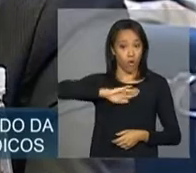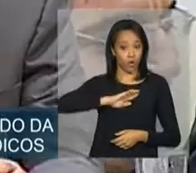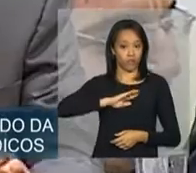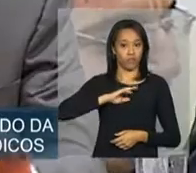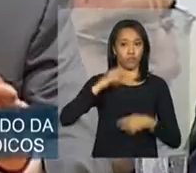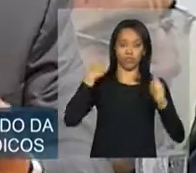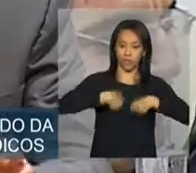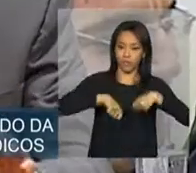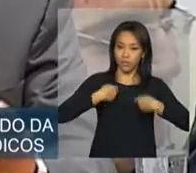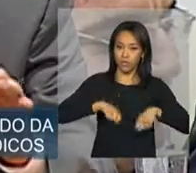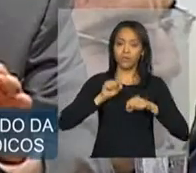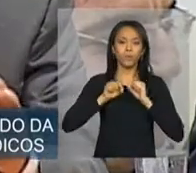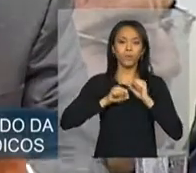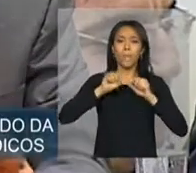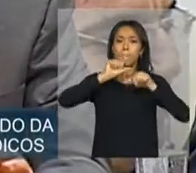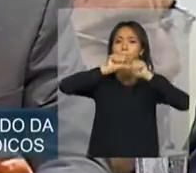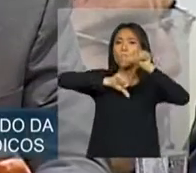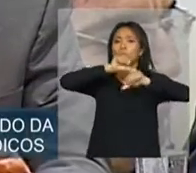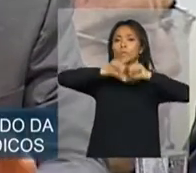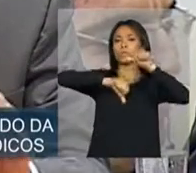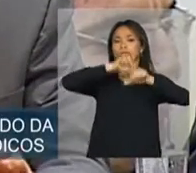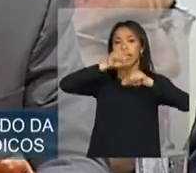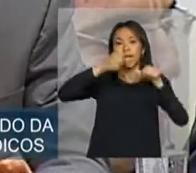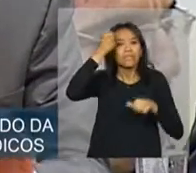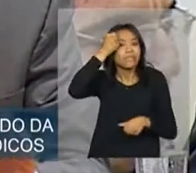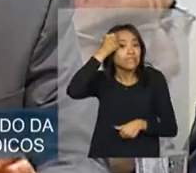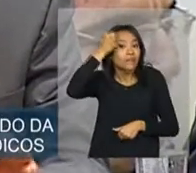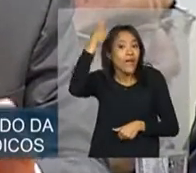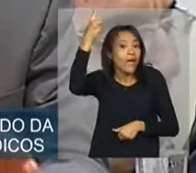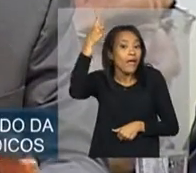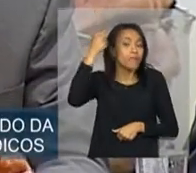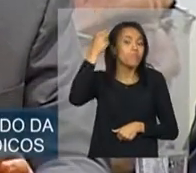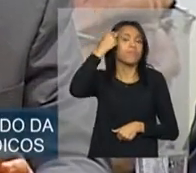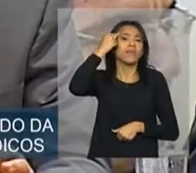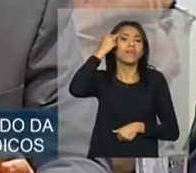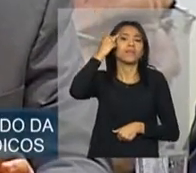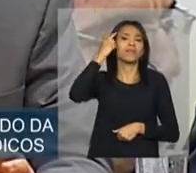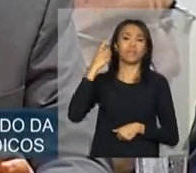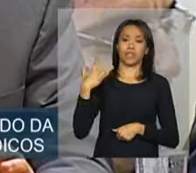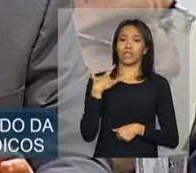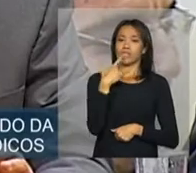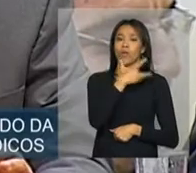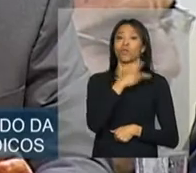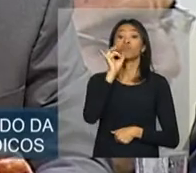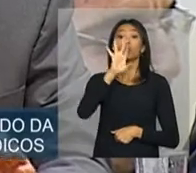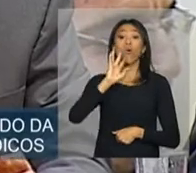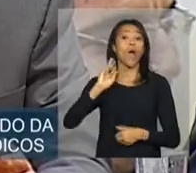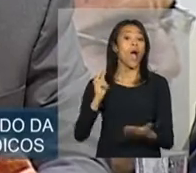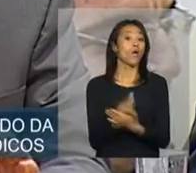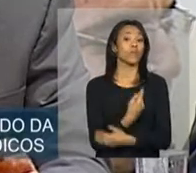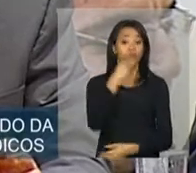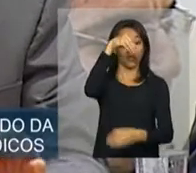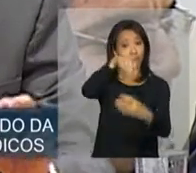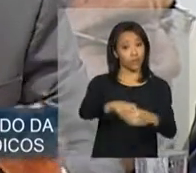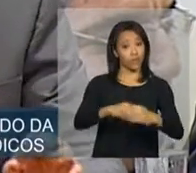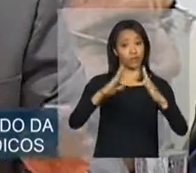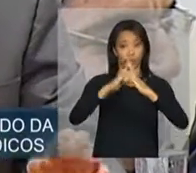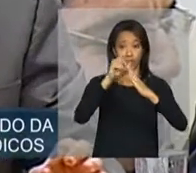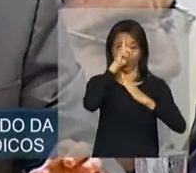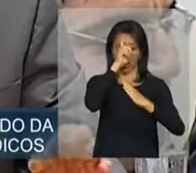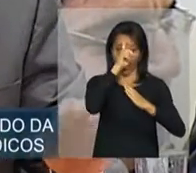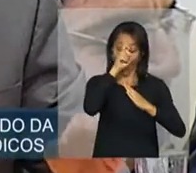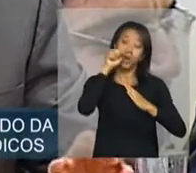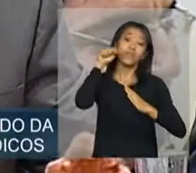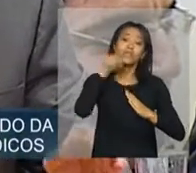precisamos mudar a mentalidade que acha que saúde Só se faz dentro do hospital isso isso